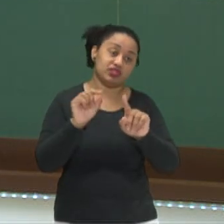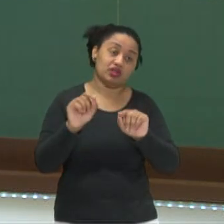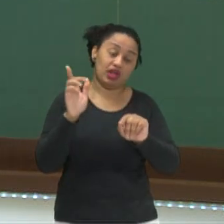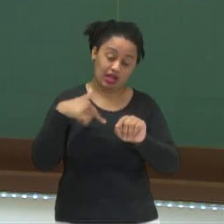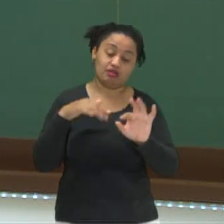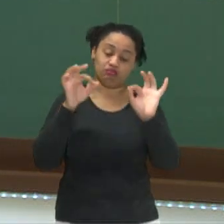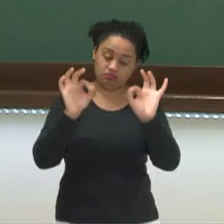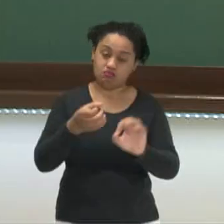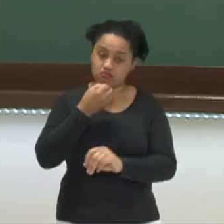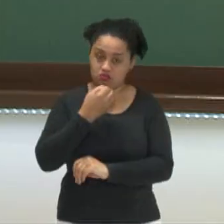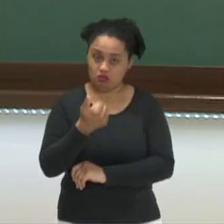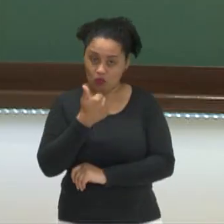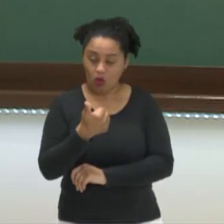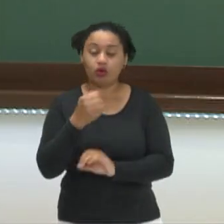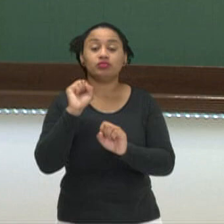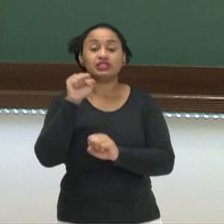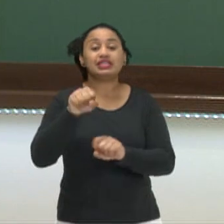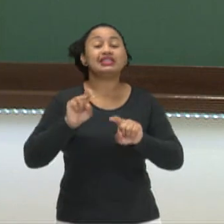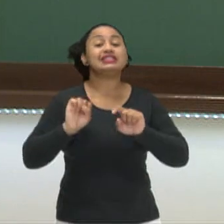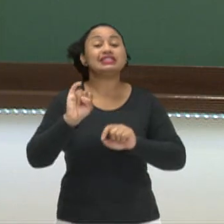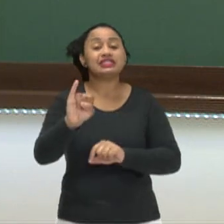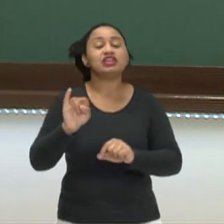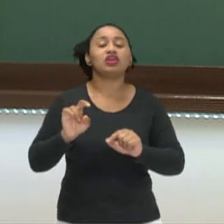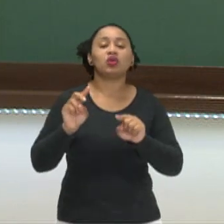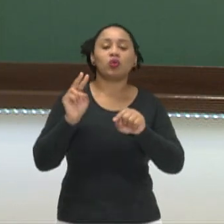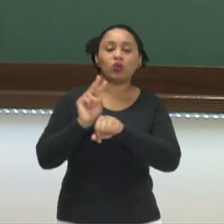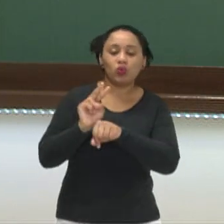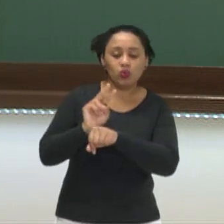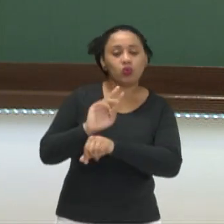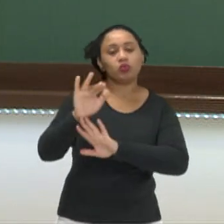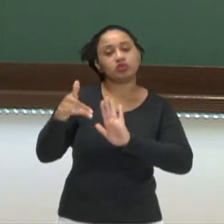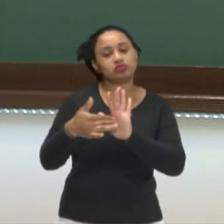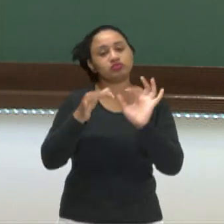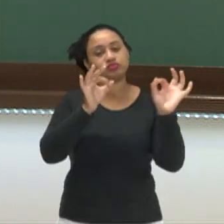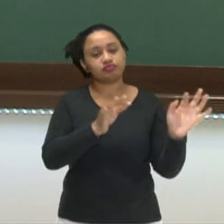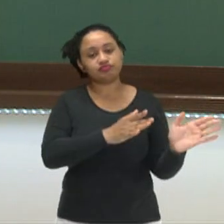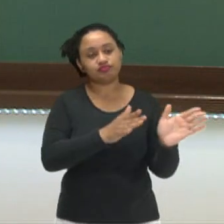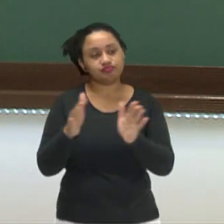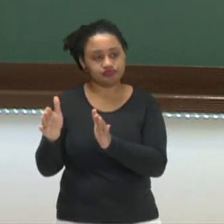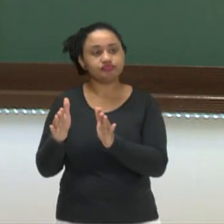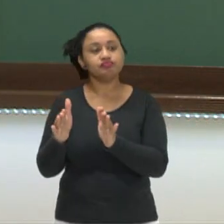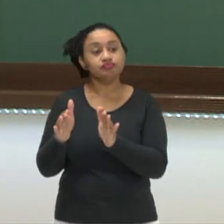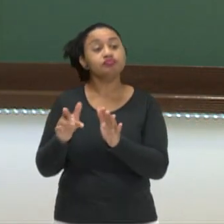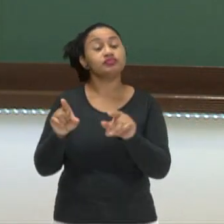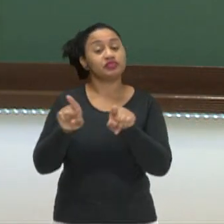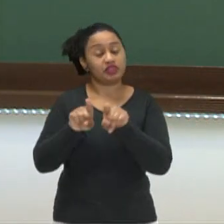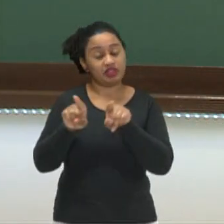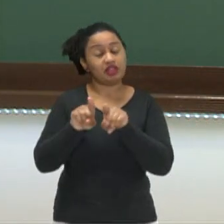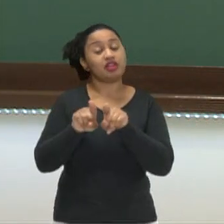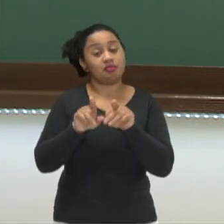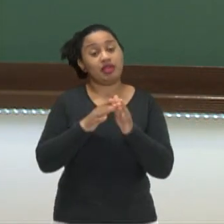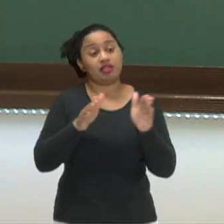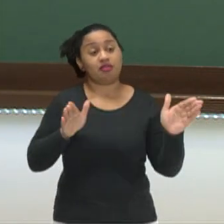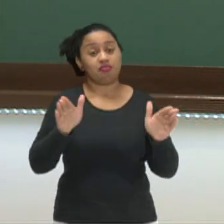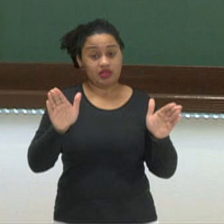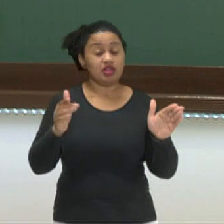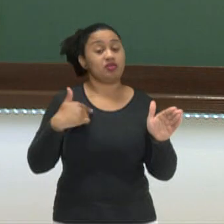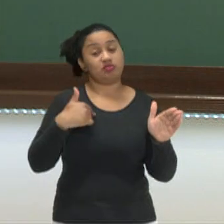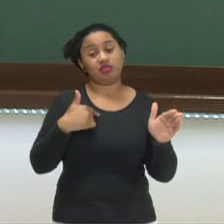muito eficazes se feito todo o acompanhamento certinho, né? E eles também têm data de validade.